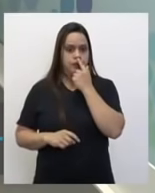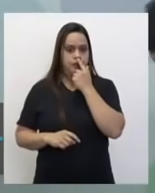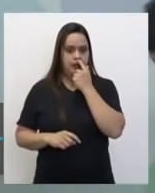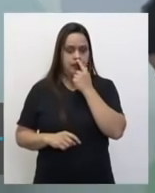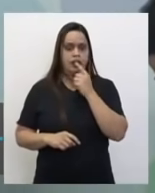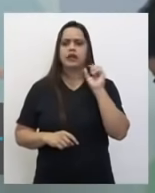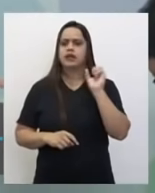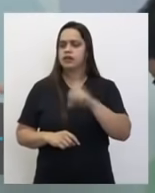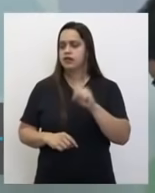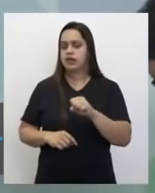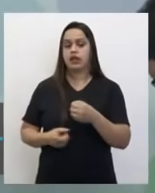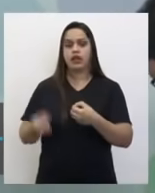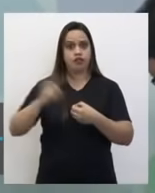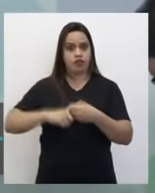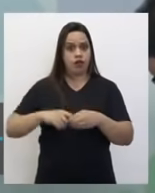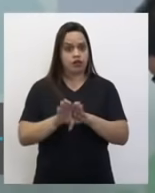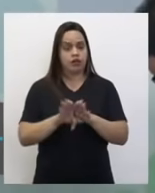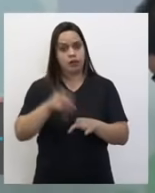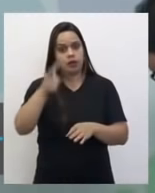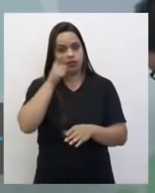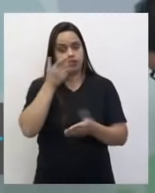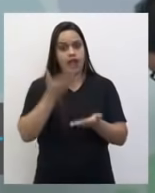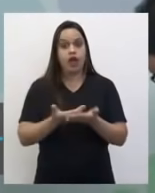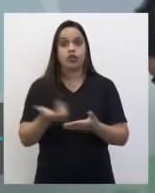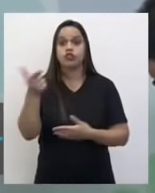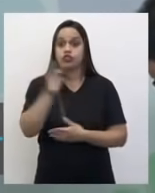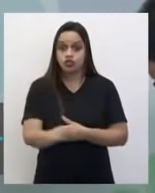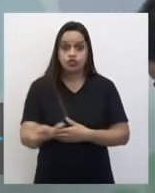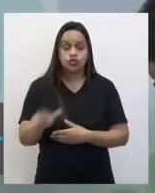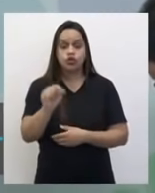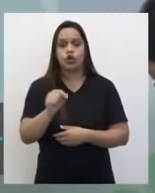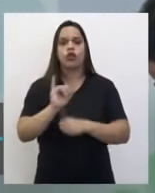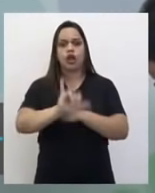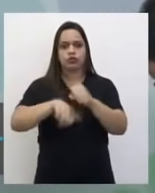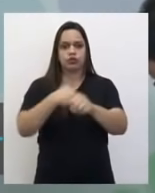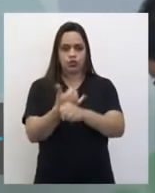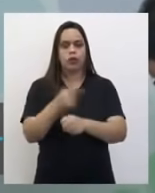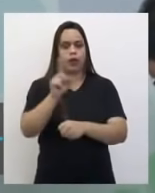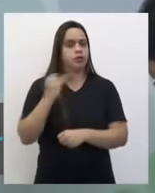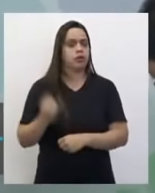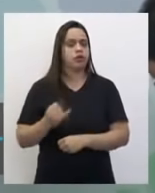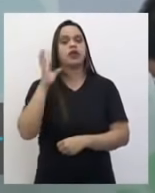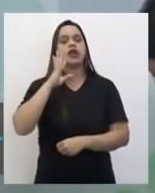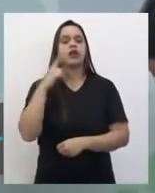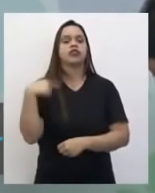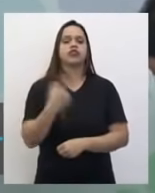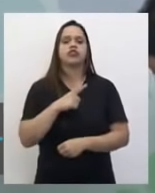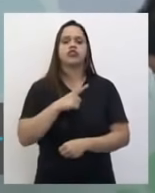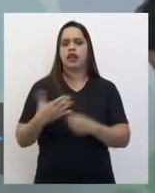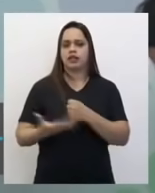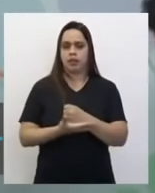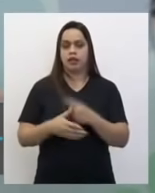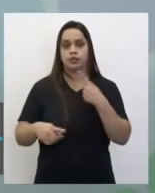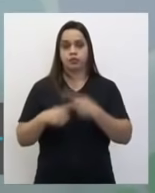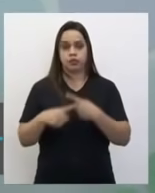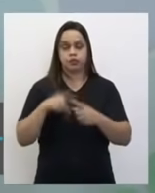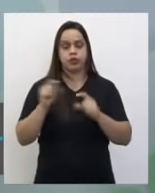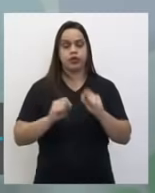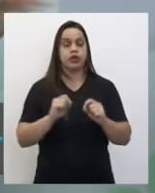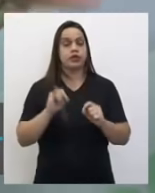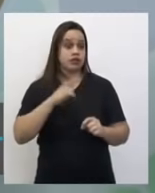também para assistir a aula novamente depois no YouTube, né, Fabi? Uhum. Isso é importante, é legal a gente ter essa base e quem sabe se